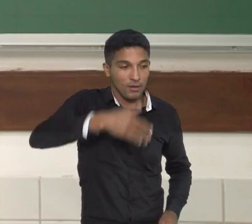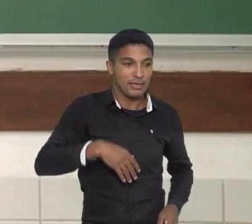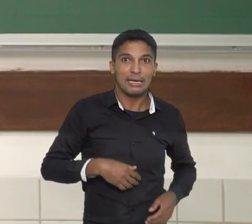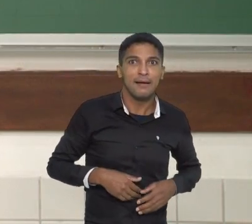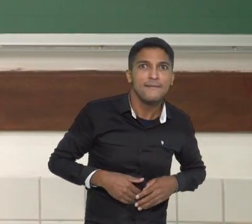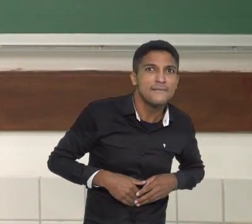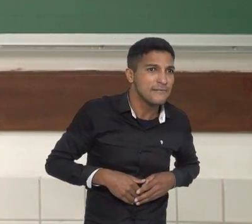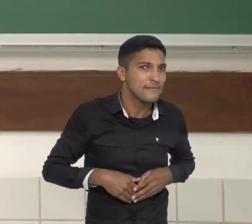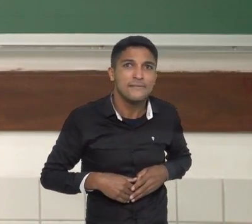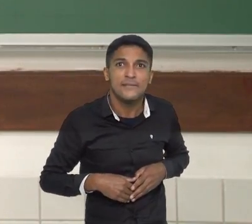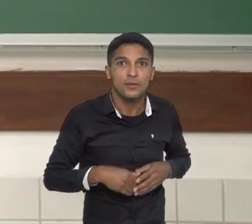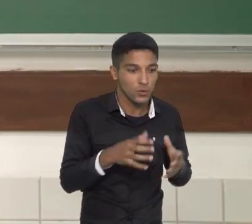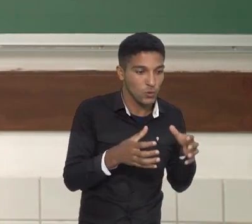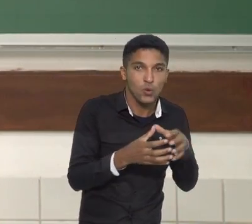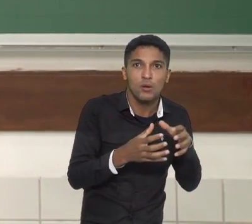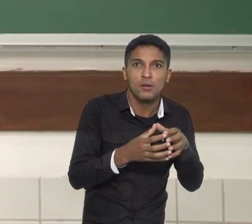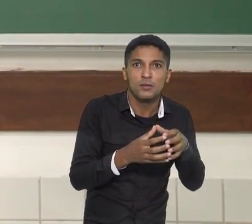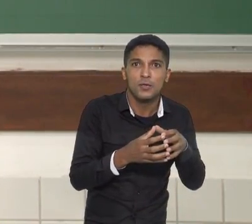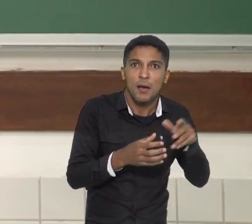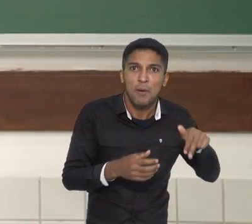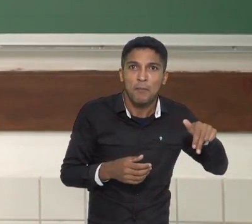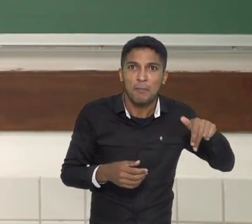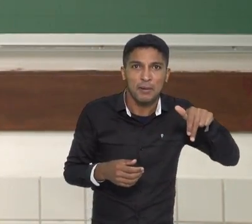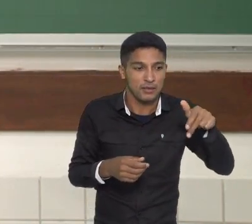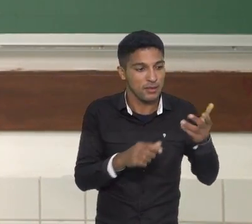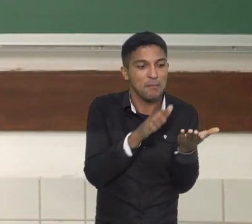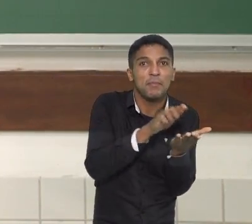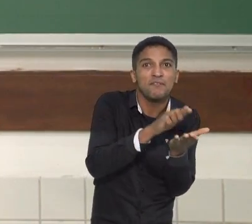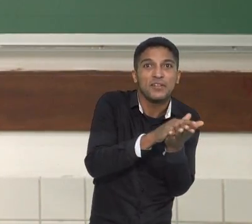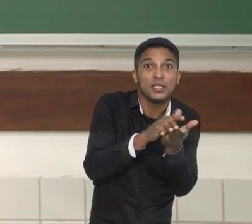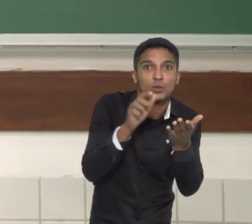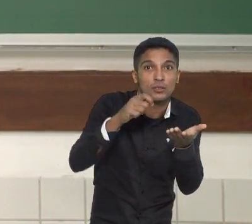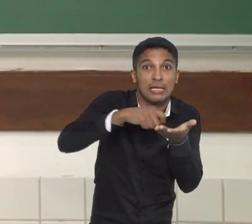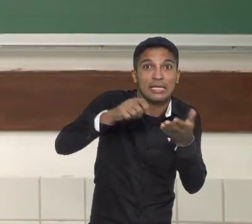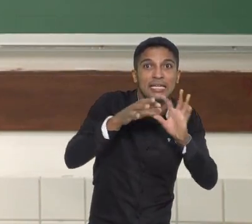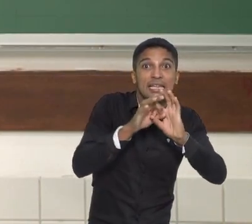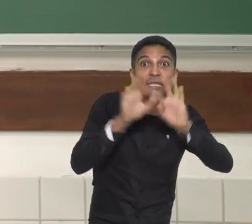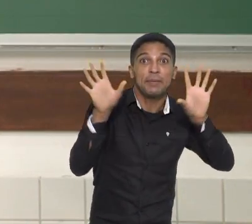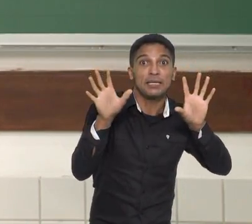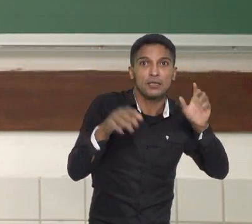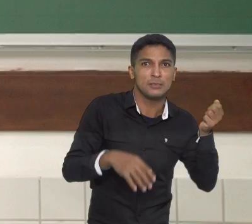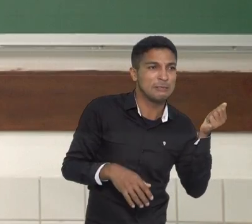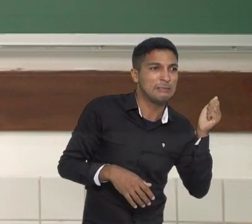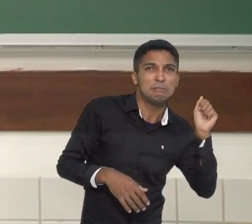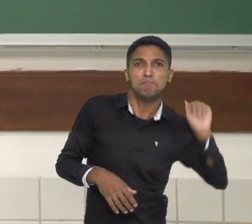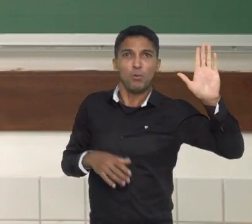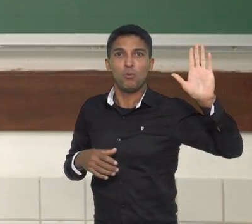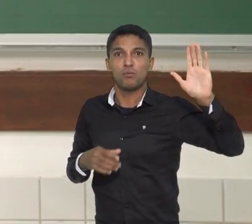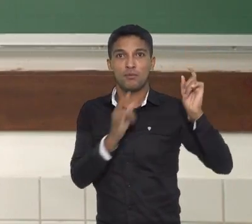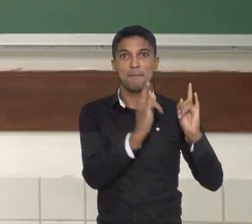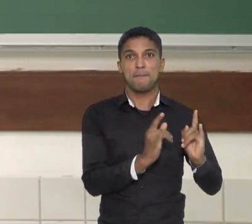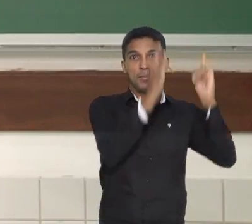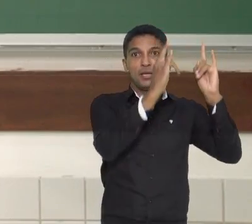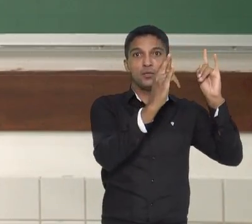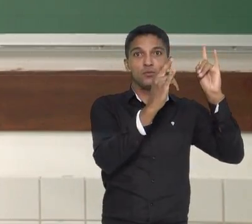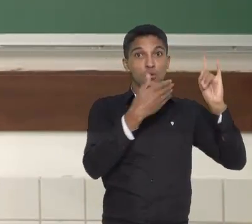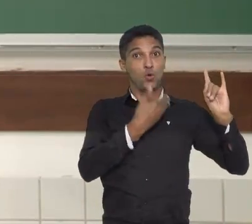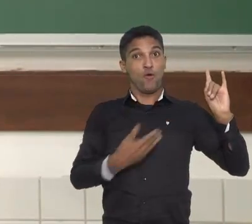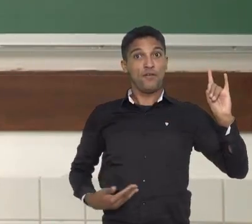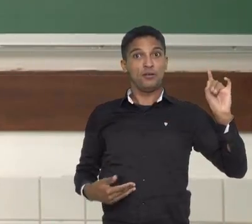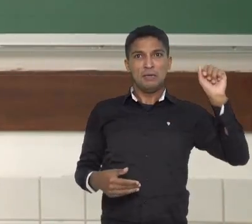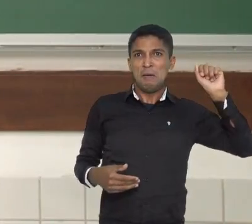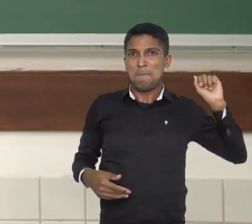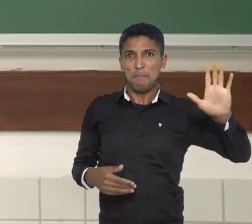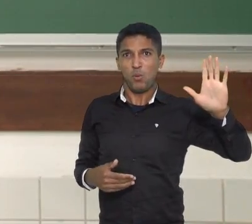E colocavam, prendiam esse panfleto nos prédios públicos, em locais que as